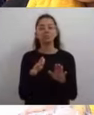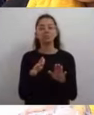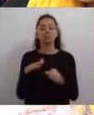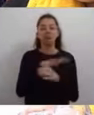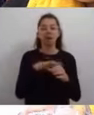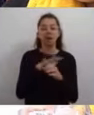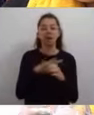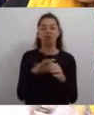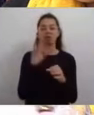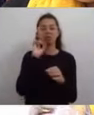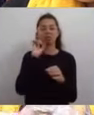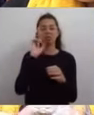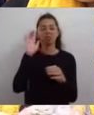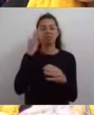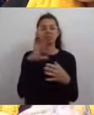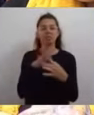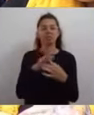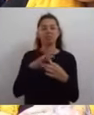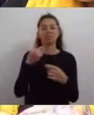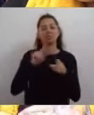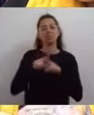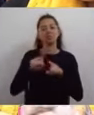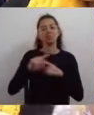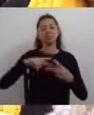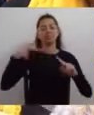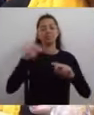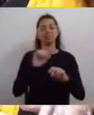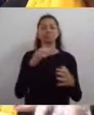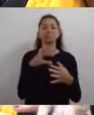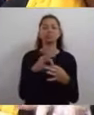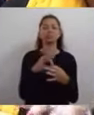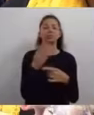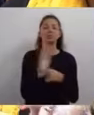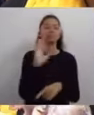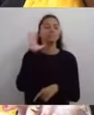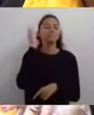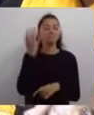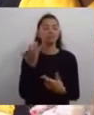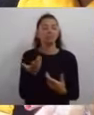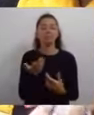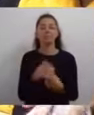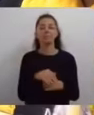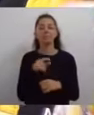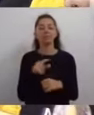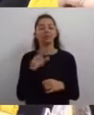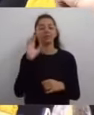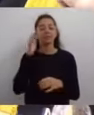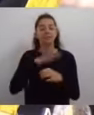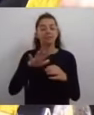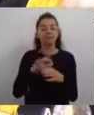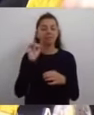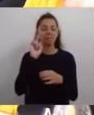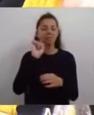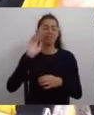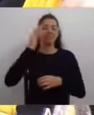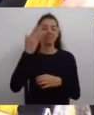numa política municipal atual como a ação climática, que sendo uma área transversal, uma área-chave, deve ter um departamento que planeie e